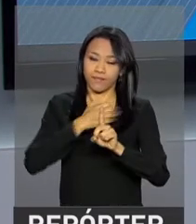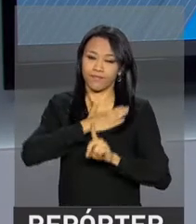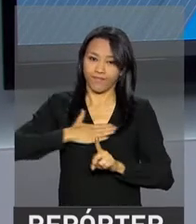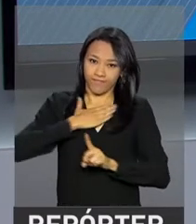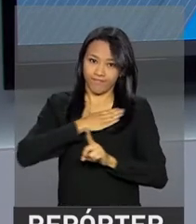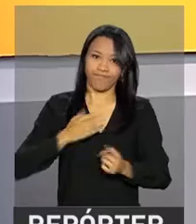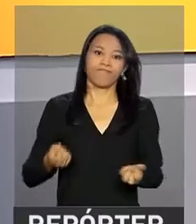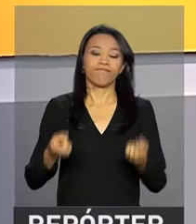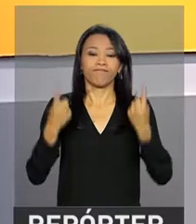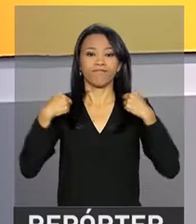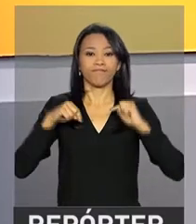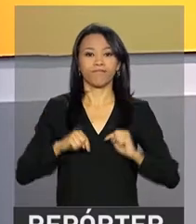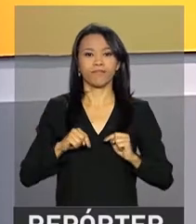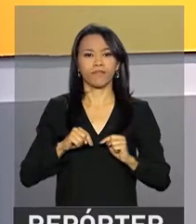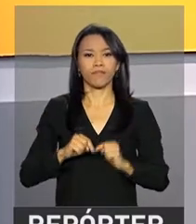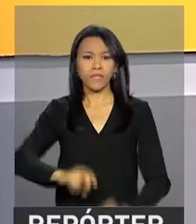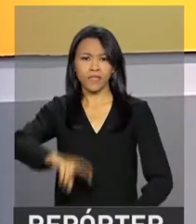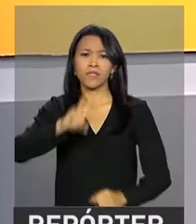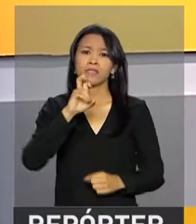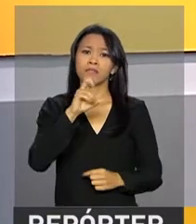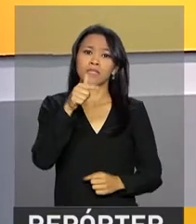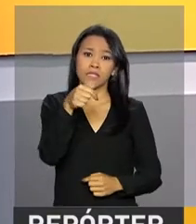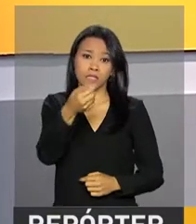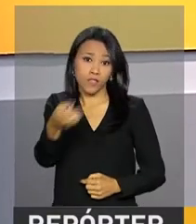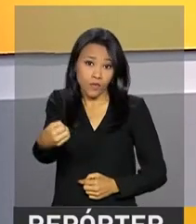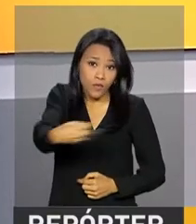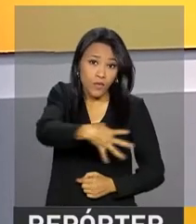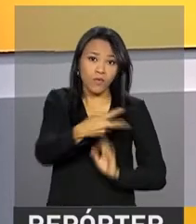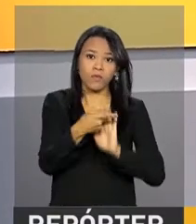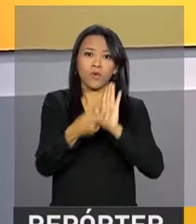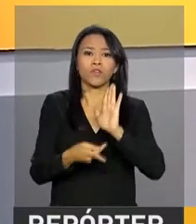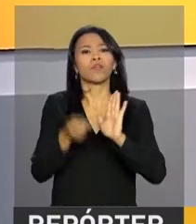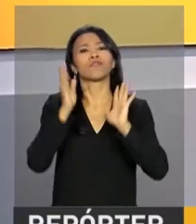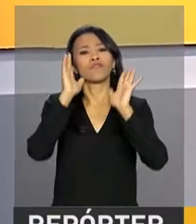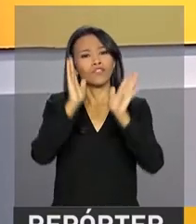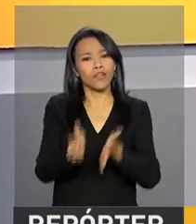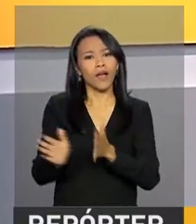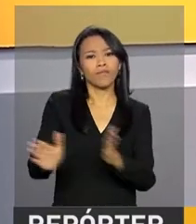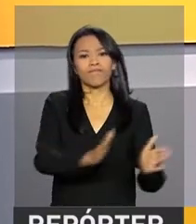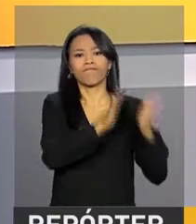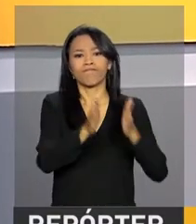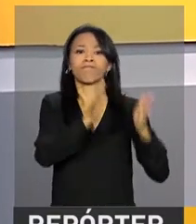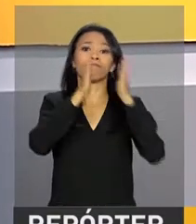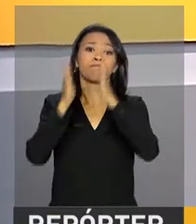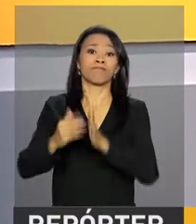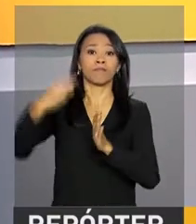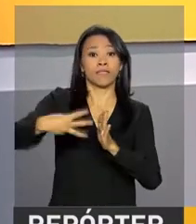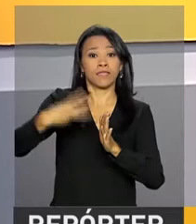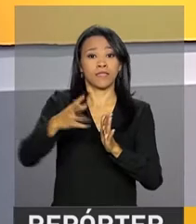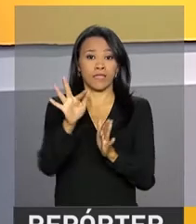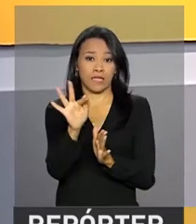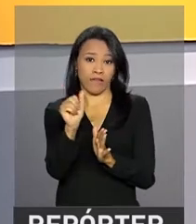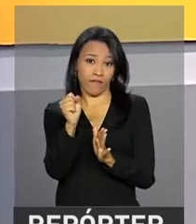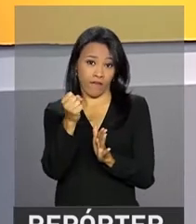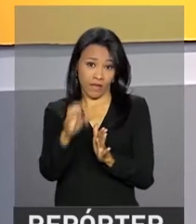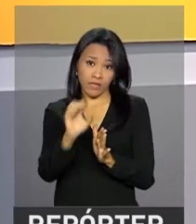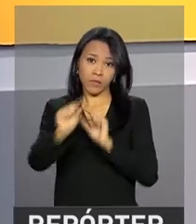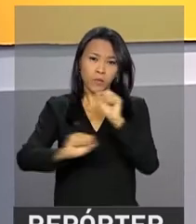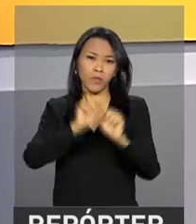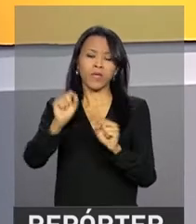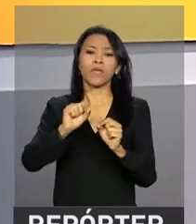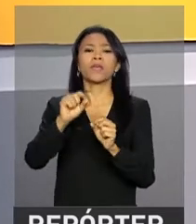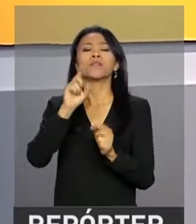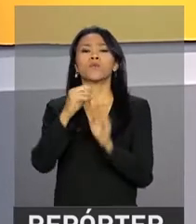agosto 57 novos projetos estão na terceira fase do programa de parceria de investimentos o